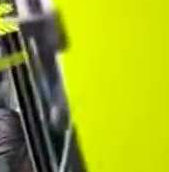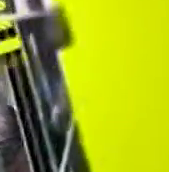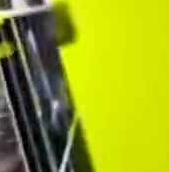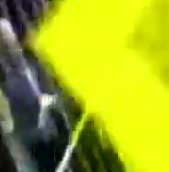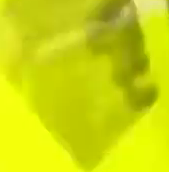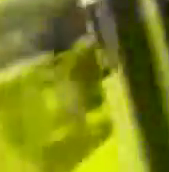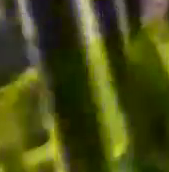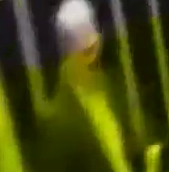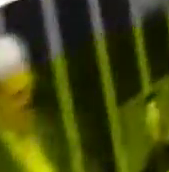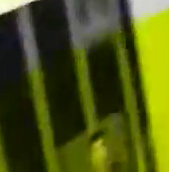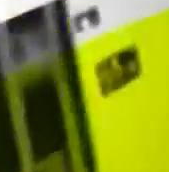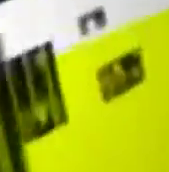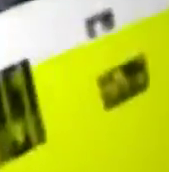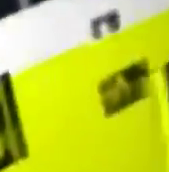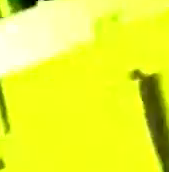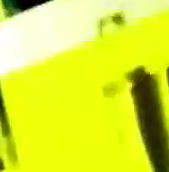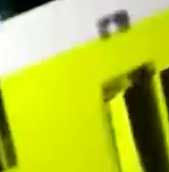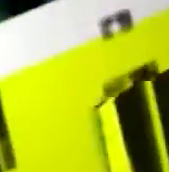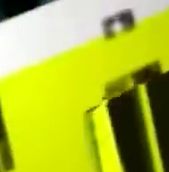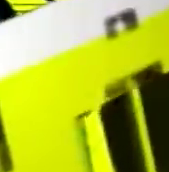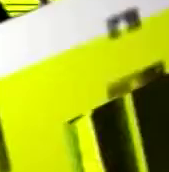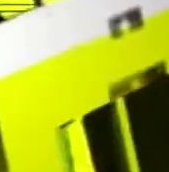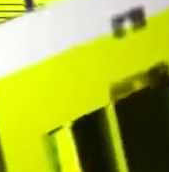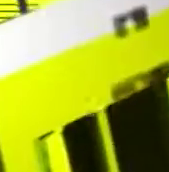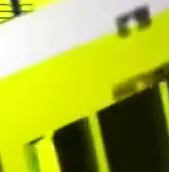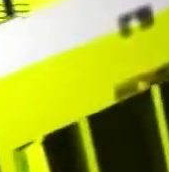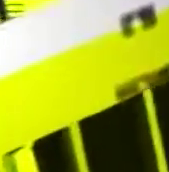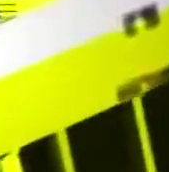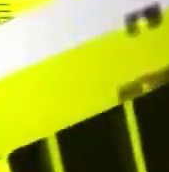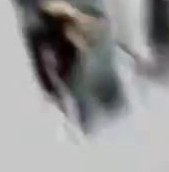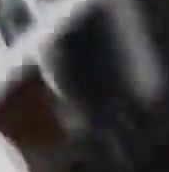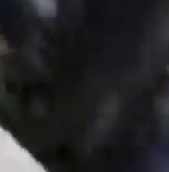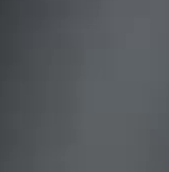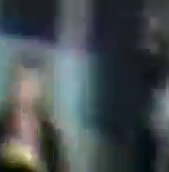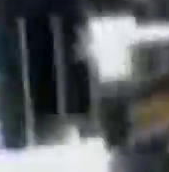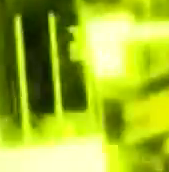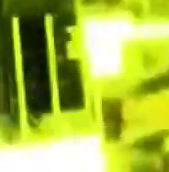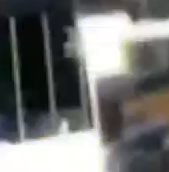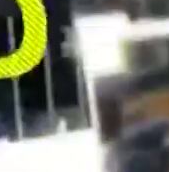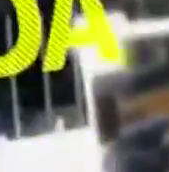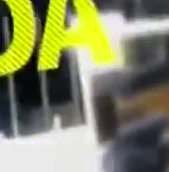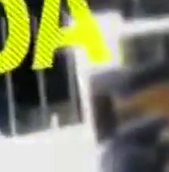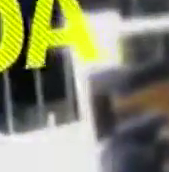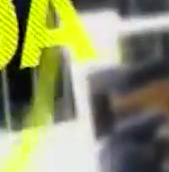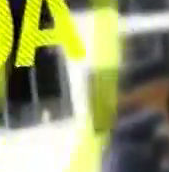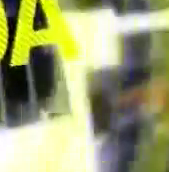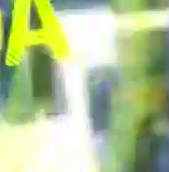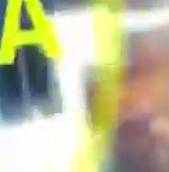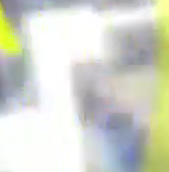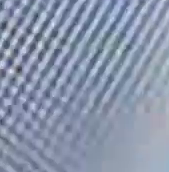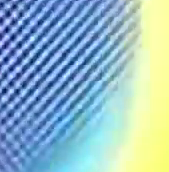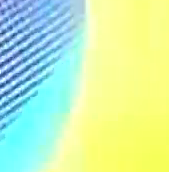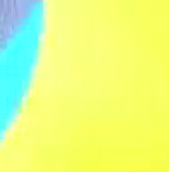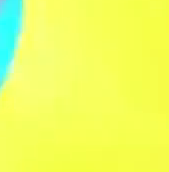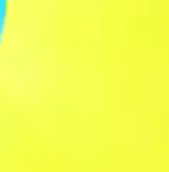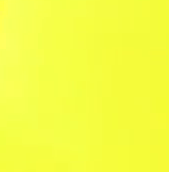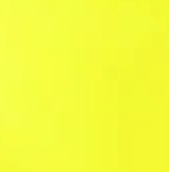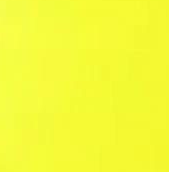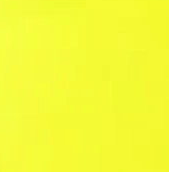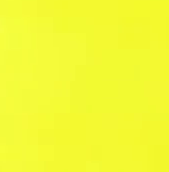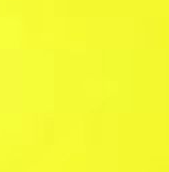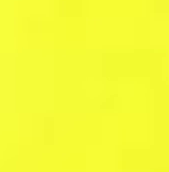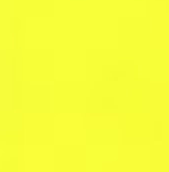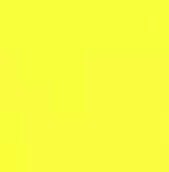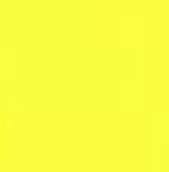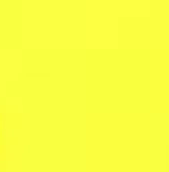que sejam menos importantes. Um segundo encaminhamento. Ministério de Santos, no meu estado de São Paulo.